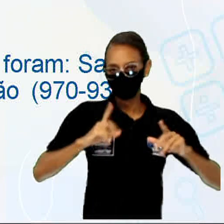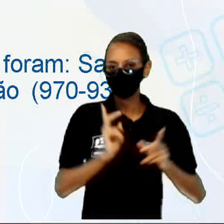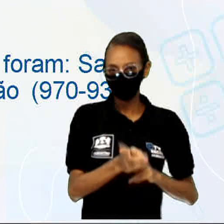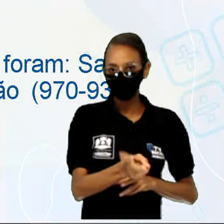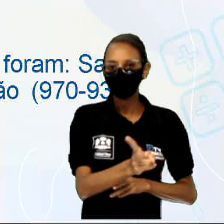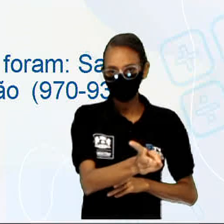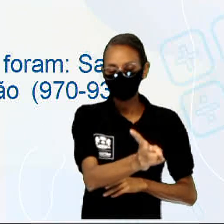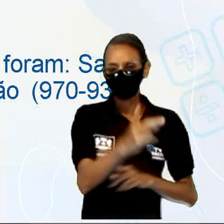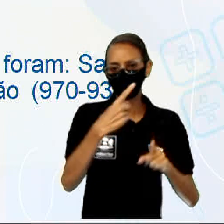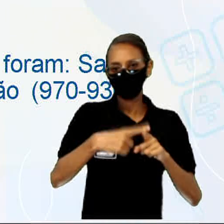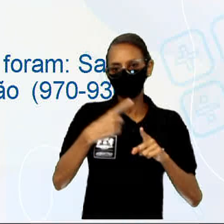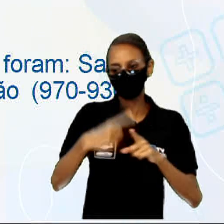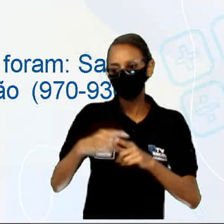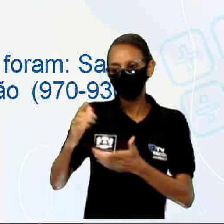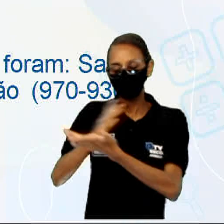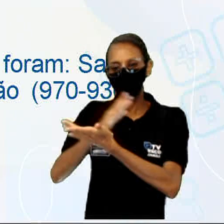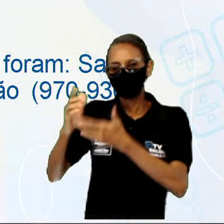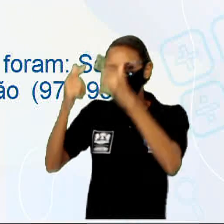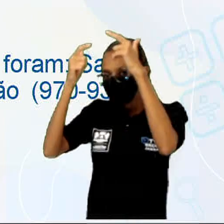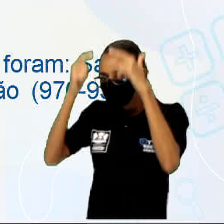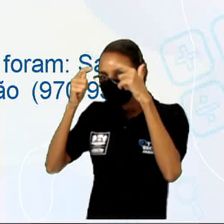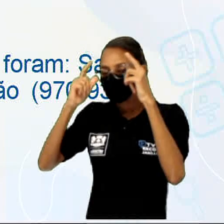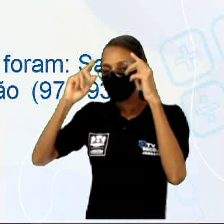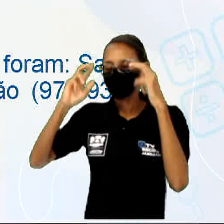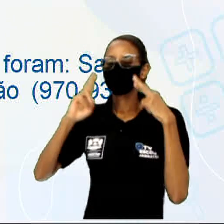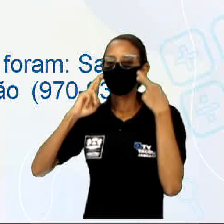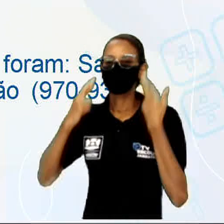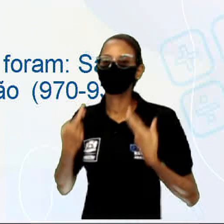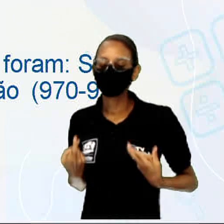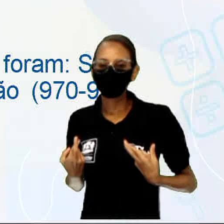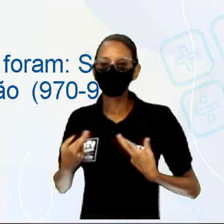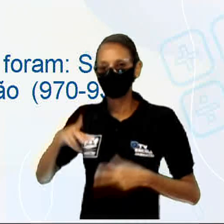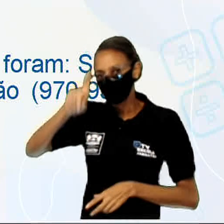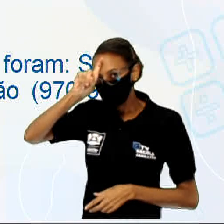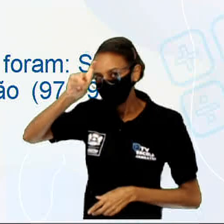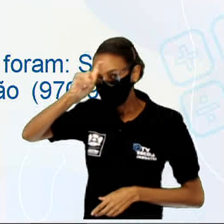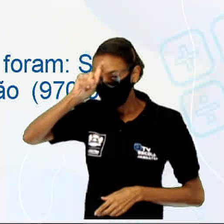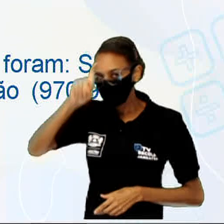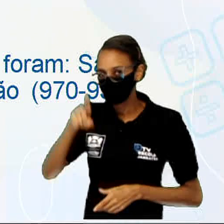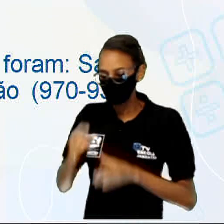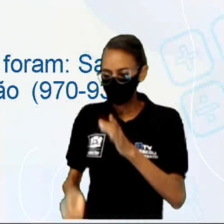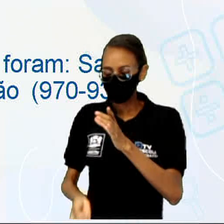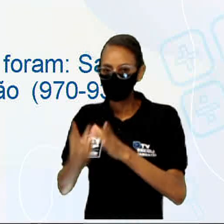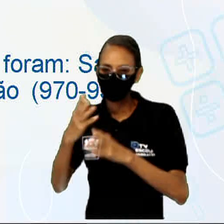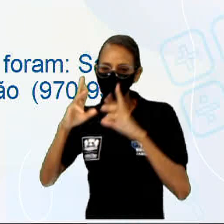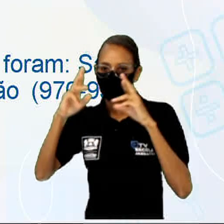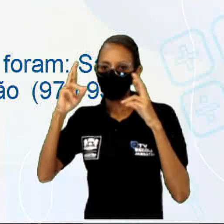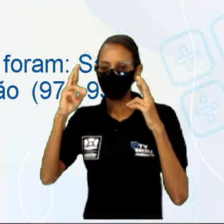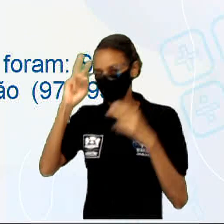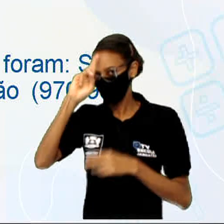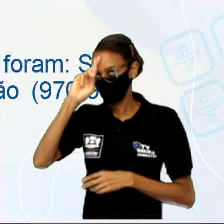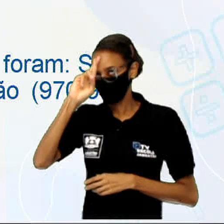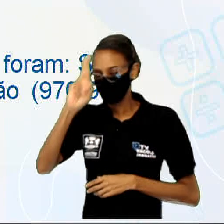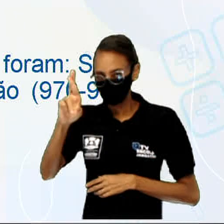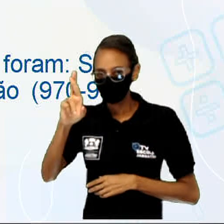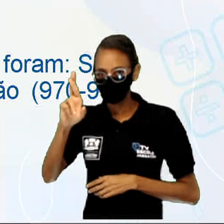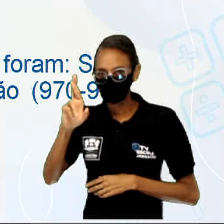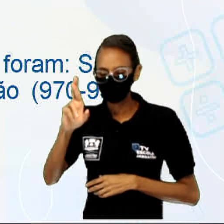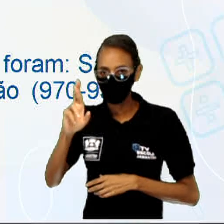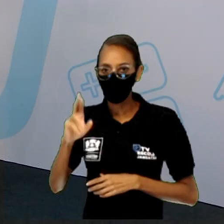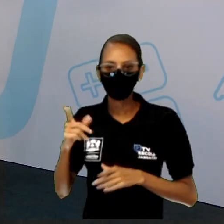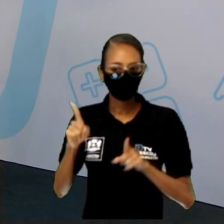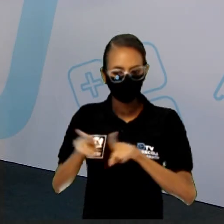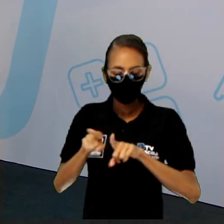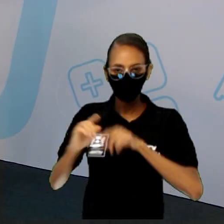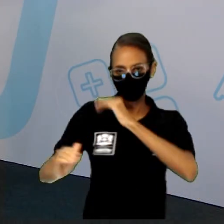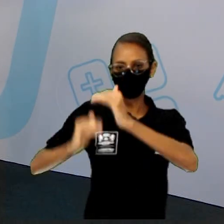grandes reinos, como a Síria e o Egito, teriam ali surgido outros povos que teriam sido ali grandes potências, ou seja,